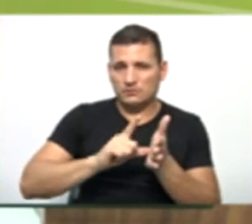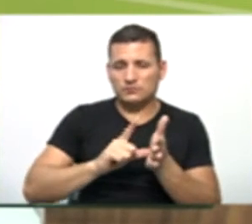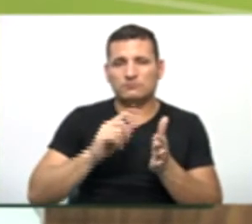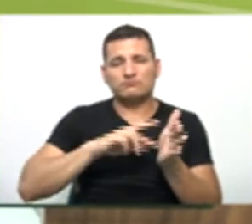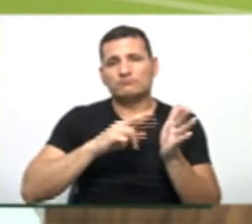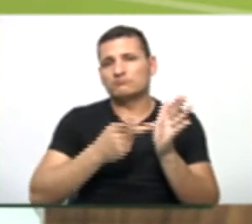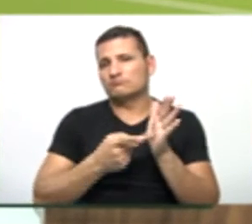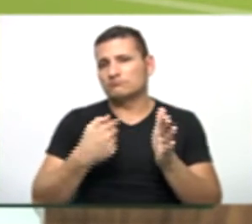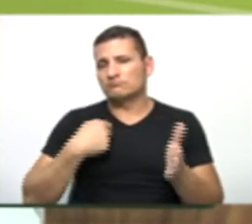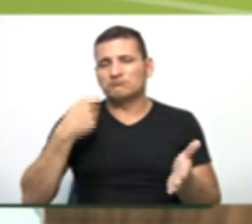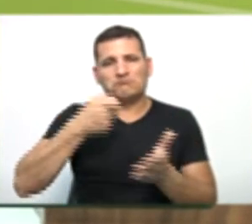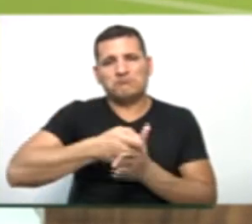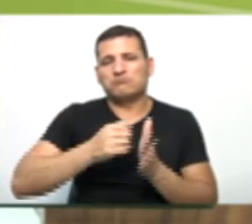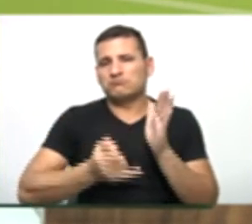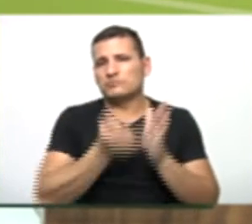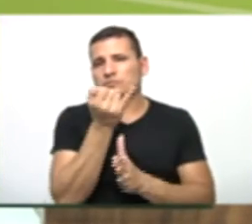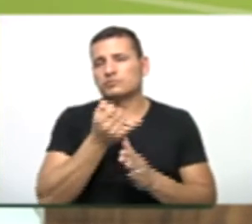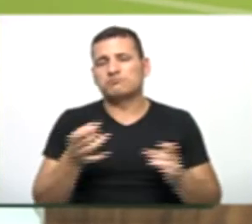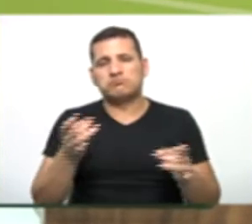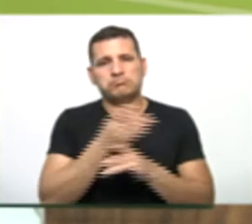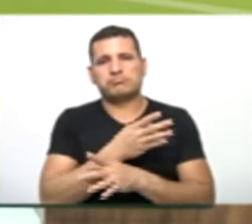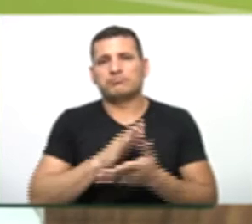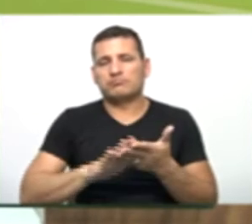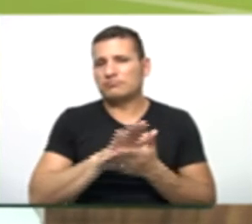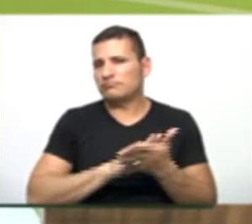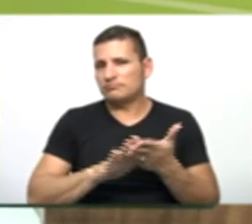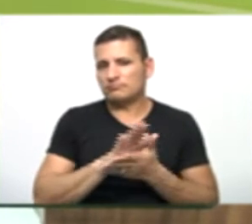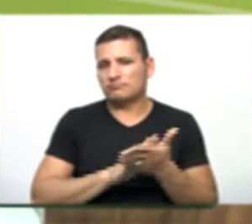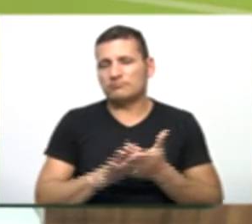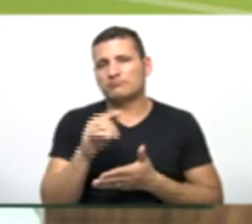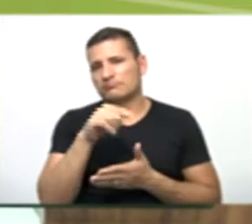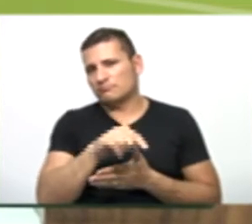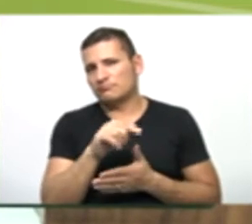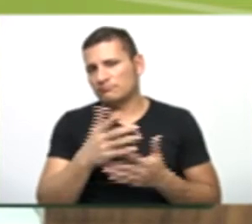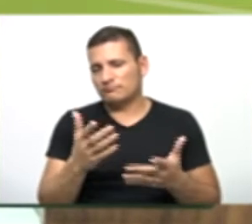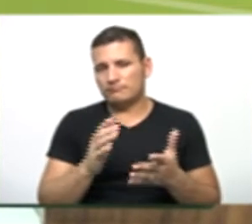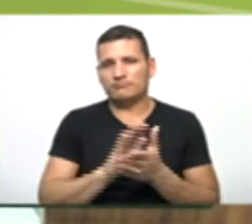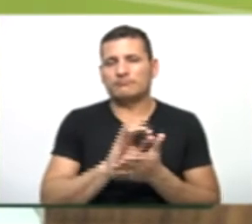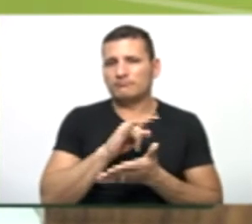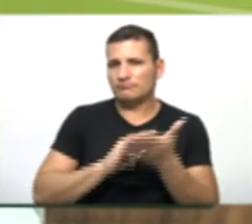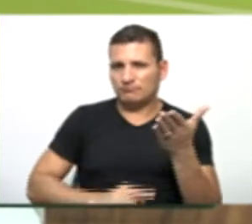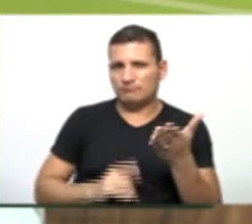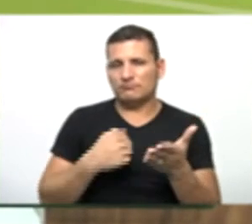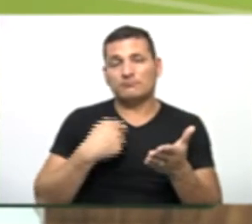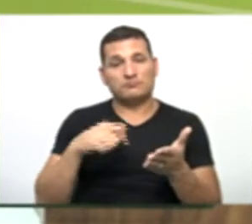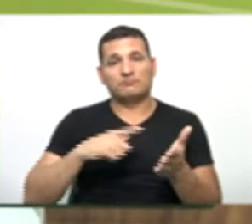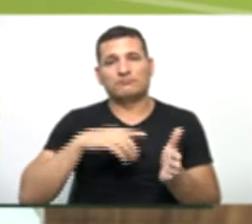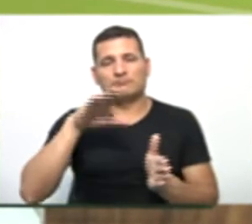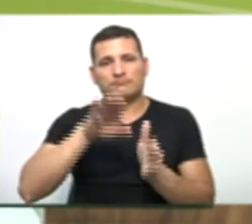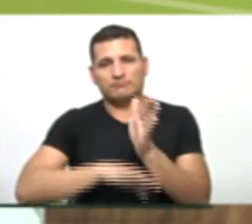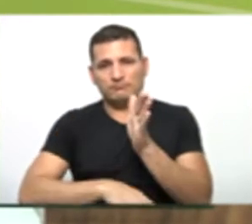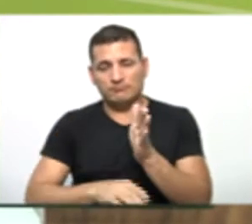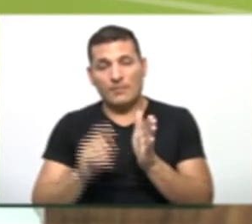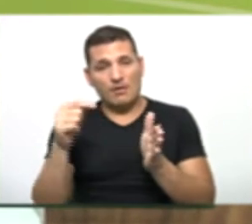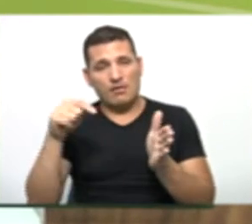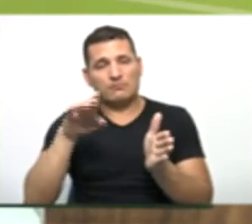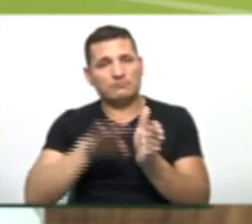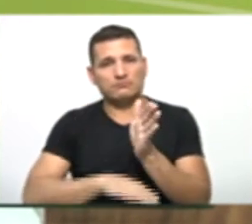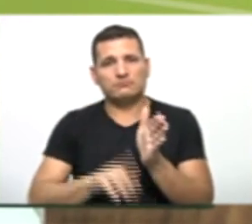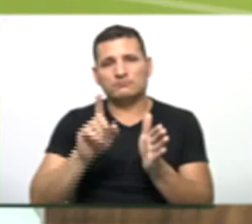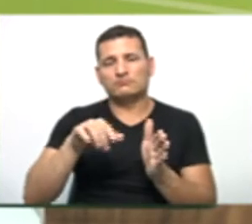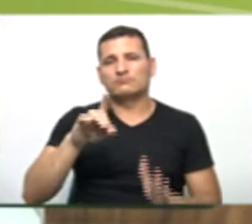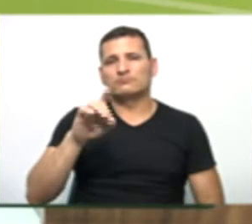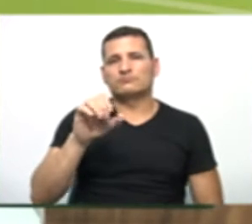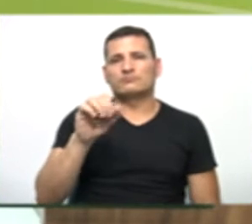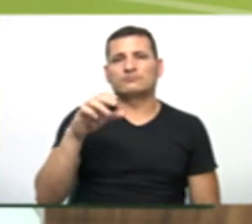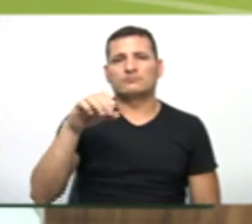não vou pagar o juros total que estava expresso lá na duplicata, na promissória. Eu tenho que ter um abatimento. E esse abatimento a gente chama de